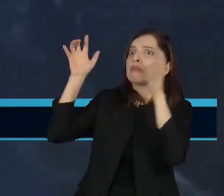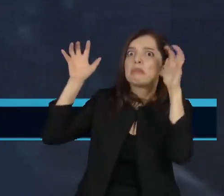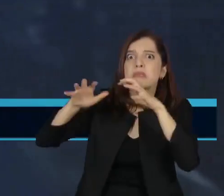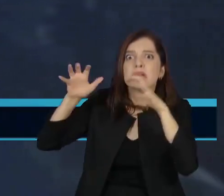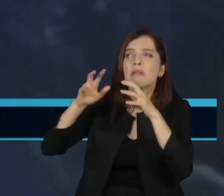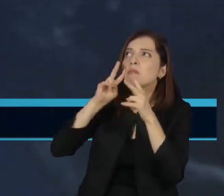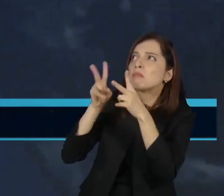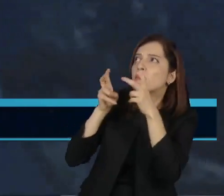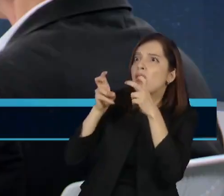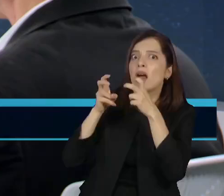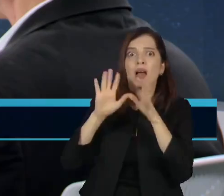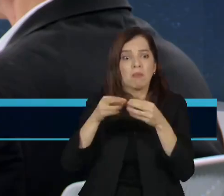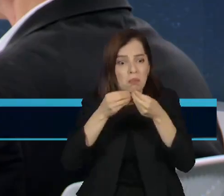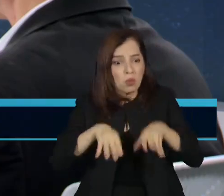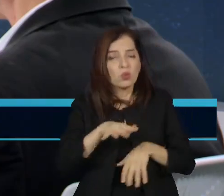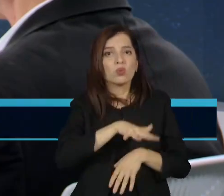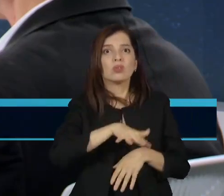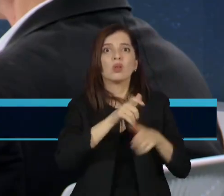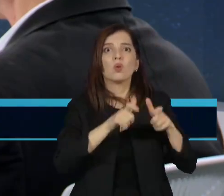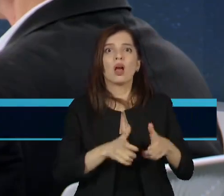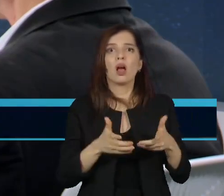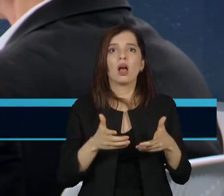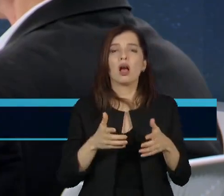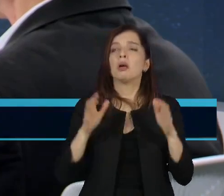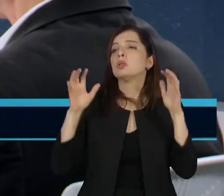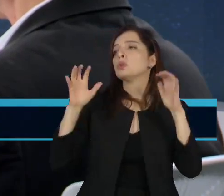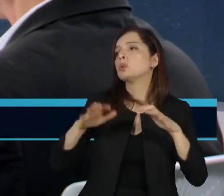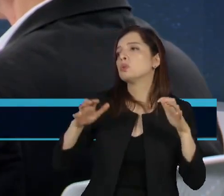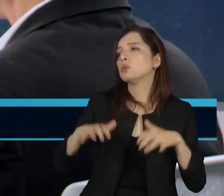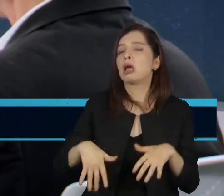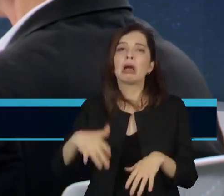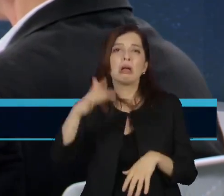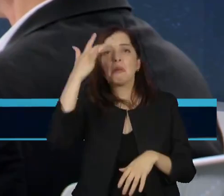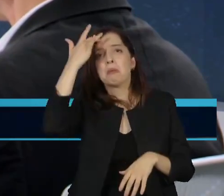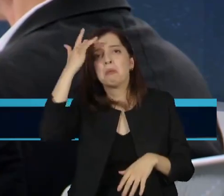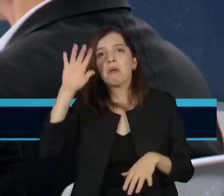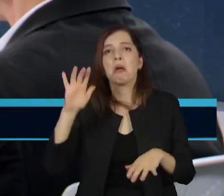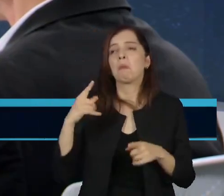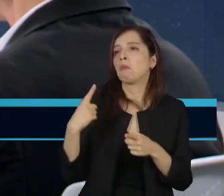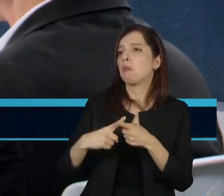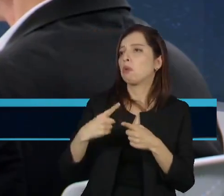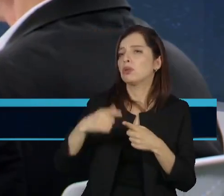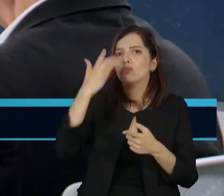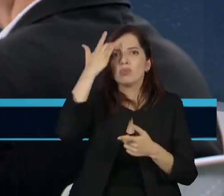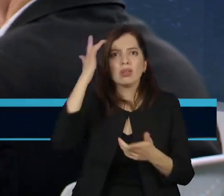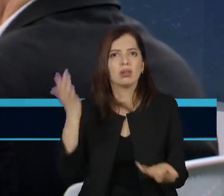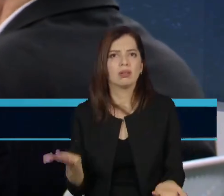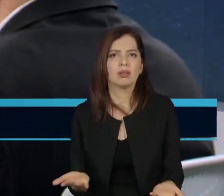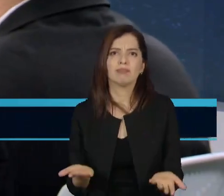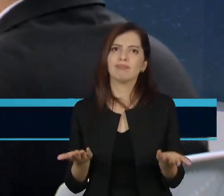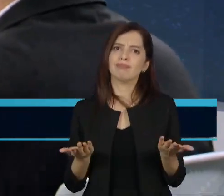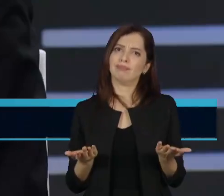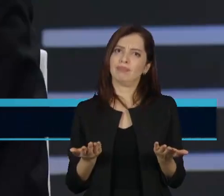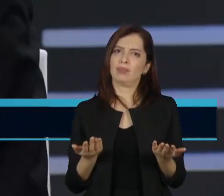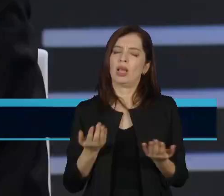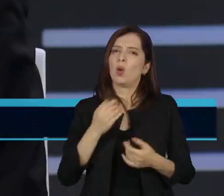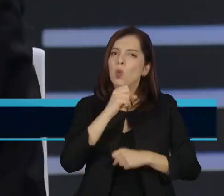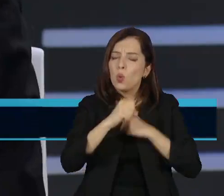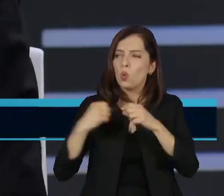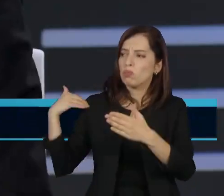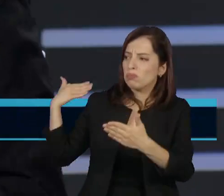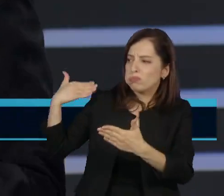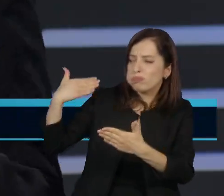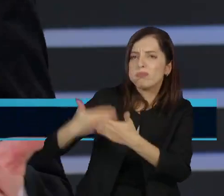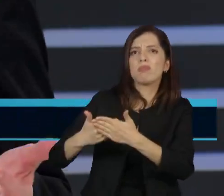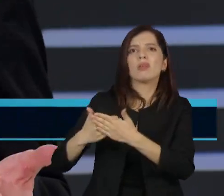Não existe mais o choveu mais que a média histórica, porque a média histórica não serve mais. O que o Leonardo